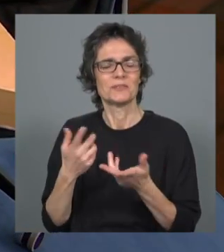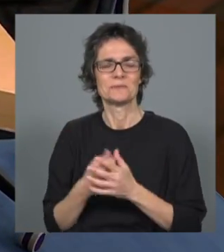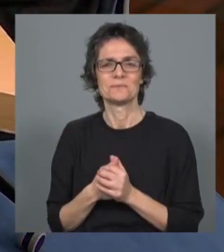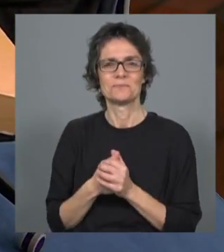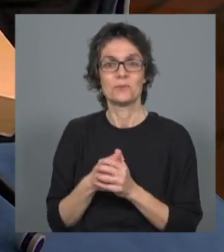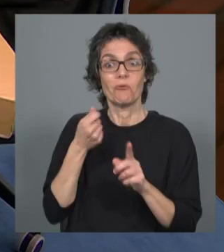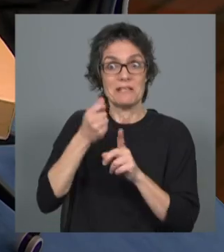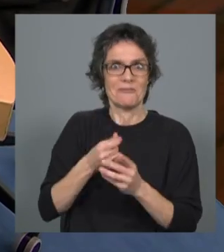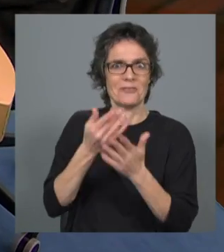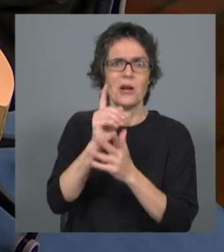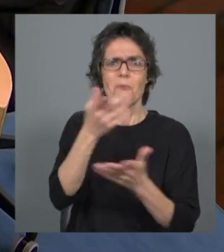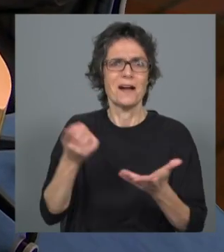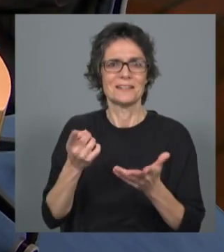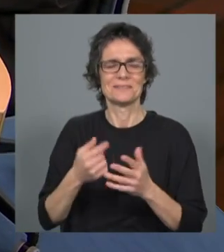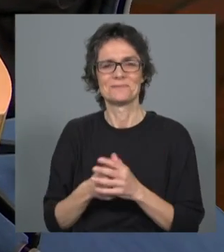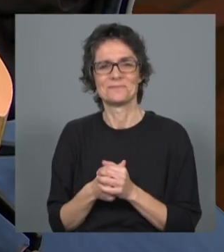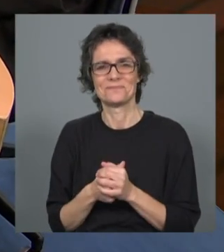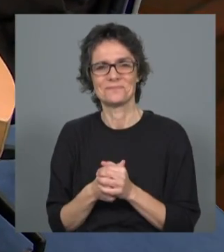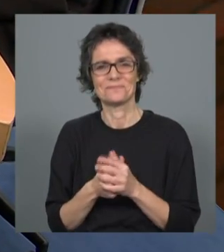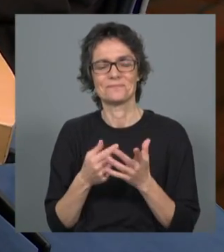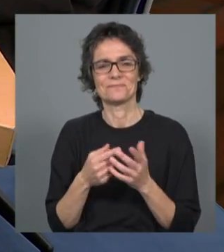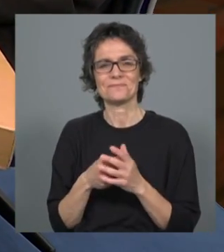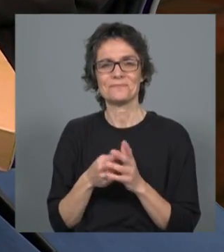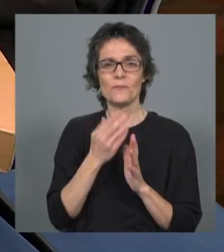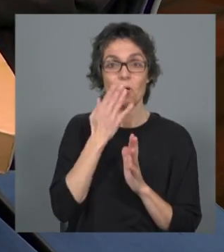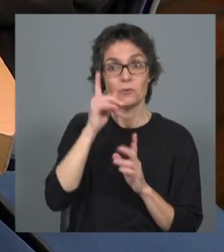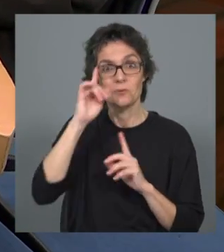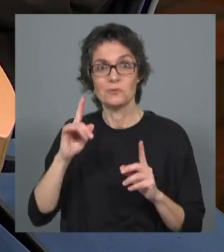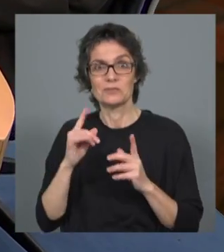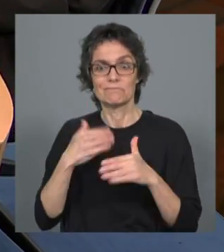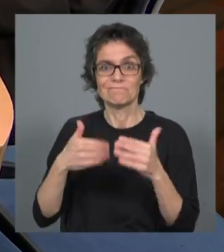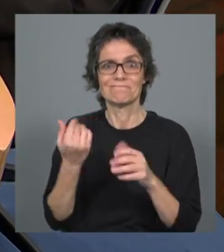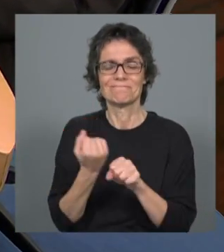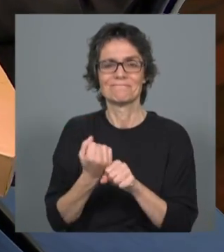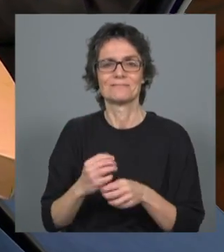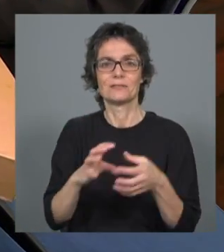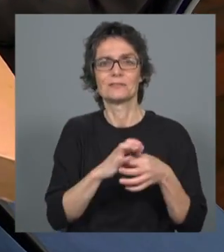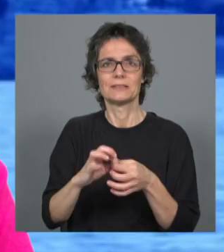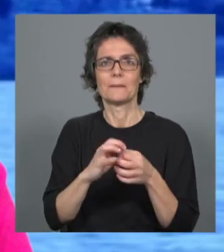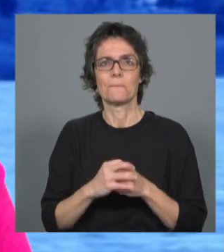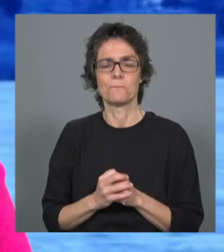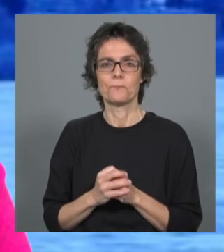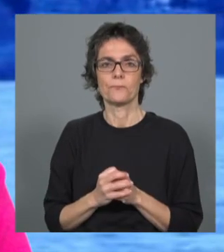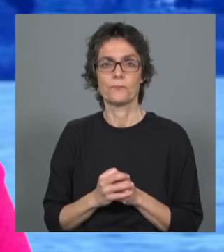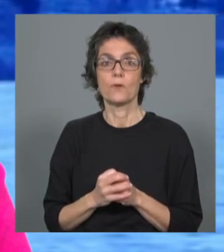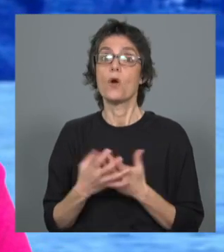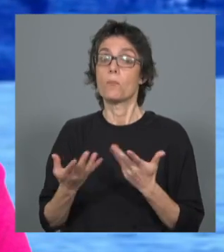a estabelecerem aqui um canal também de comunicação com todos? Nós escolhemos